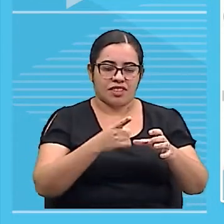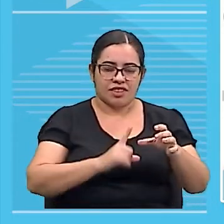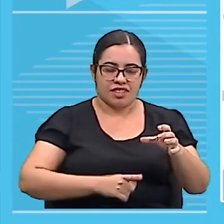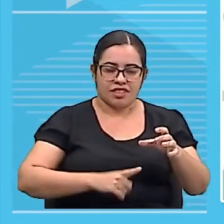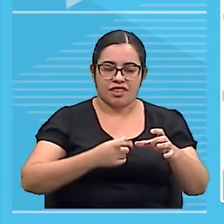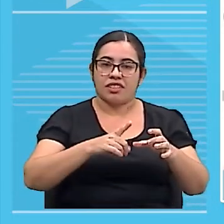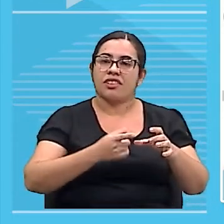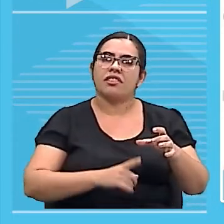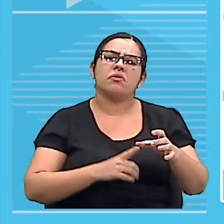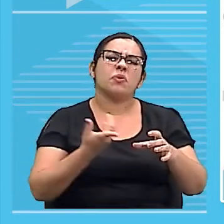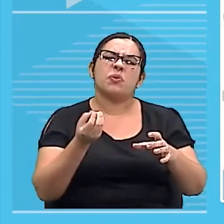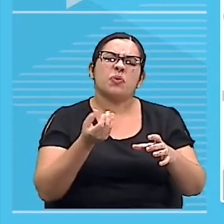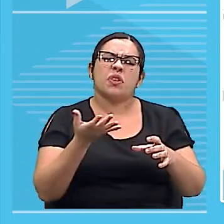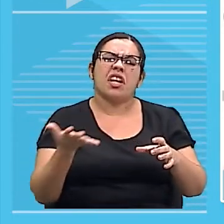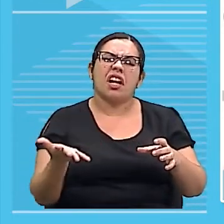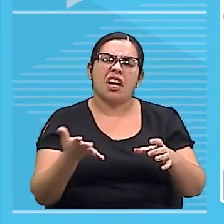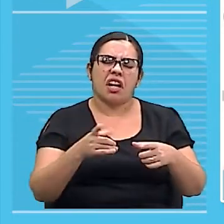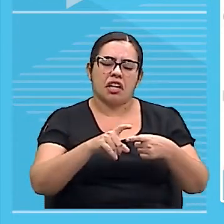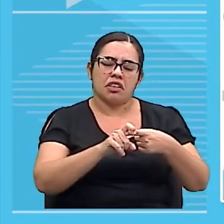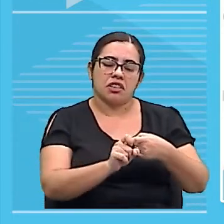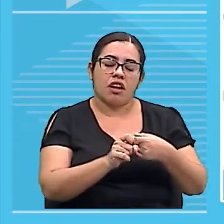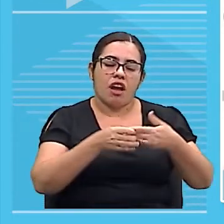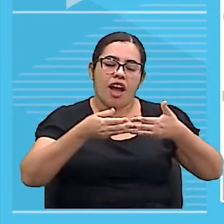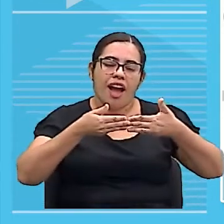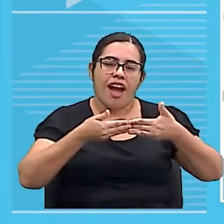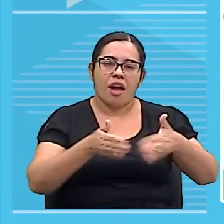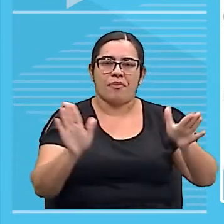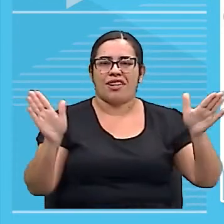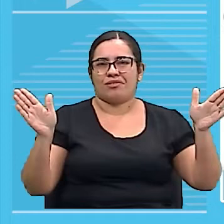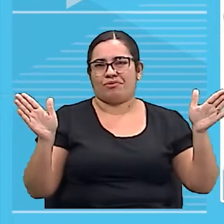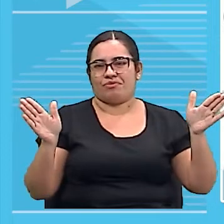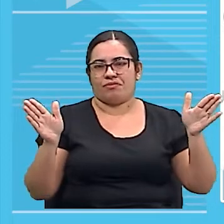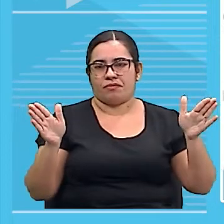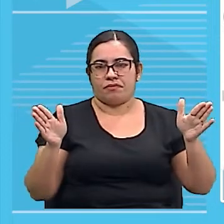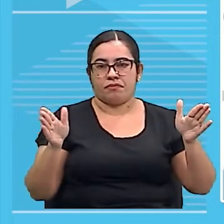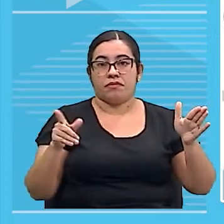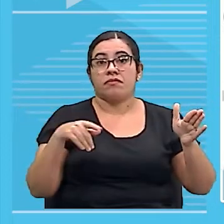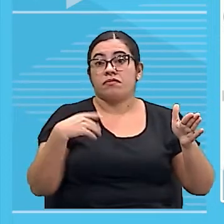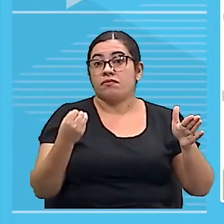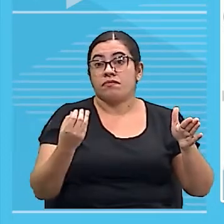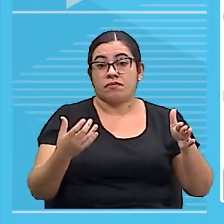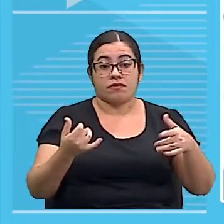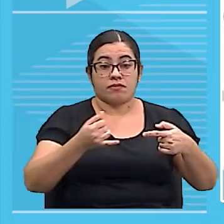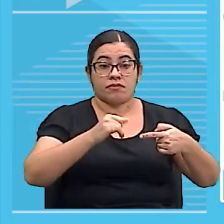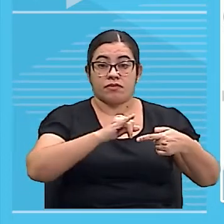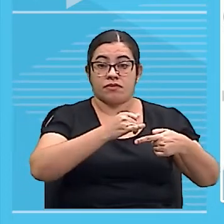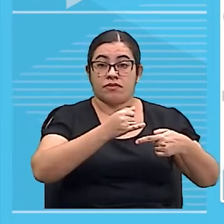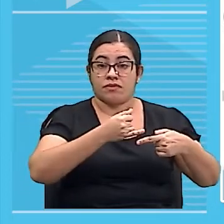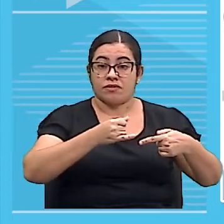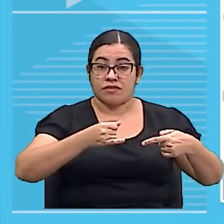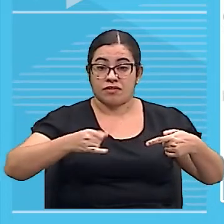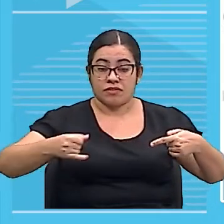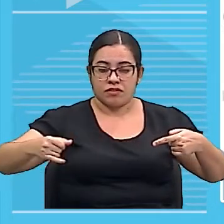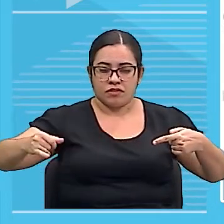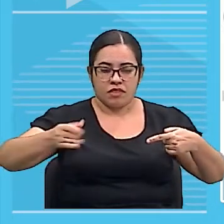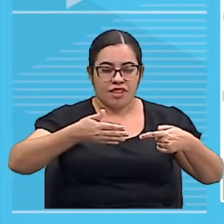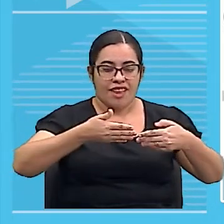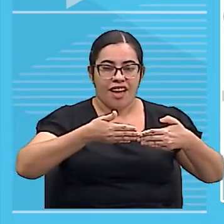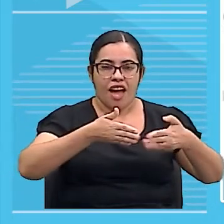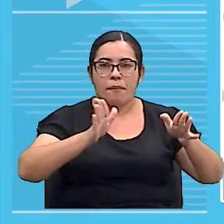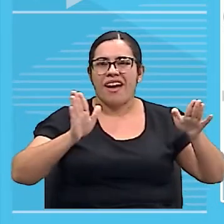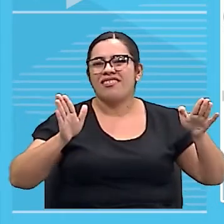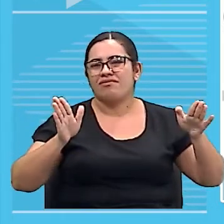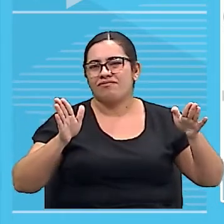aberto e ele vai abrir o circuito o e lembra da correntinha elétrika